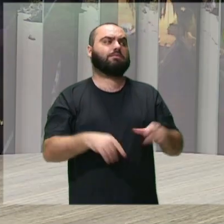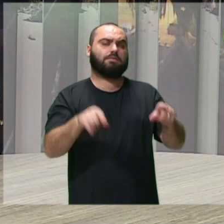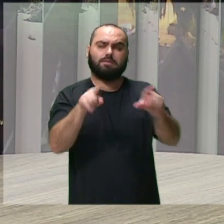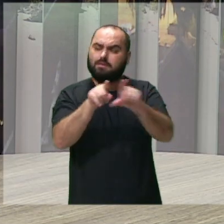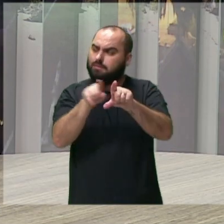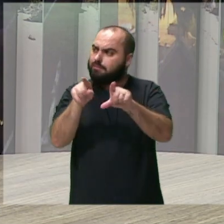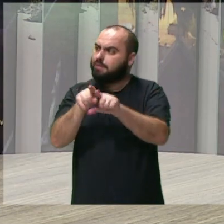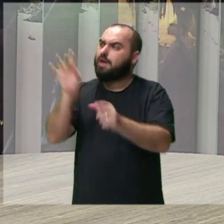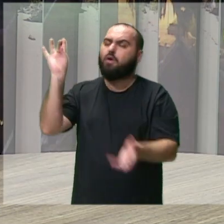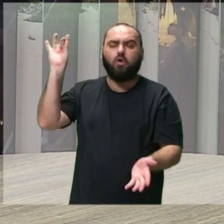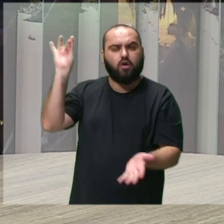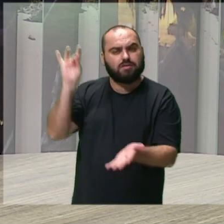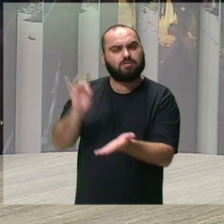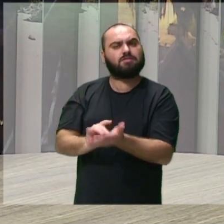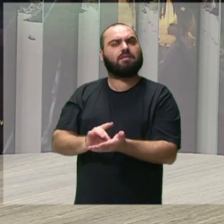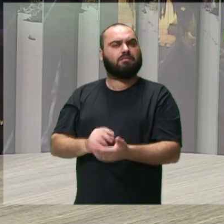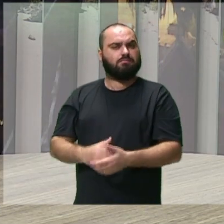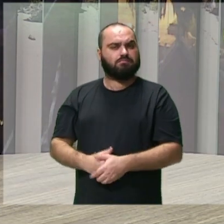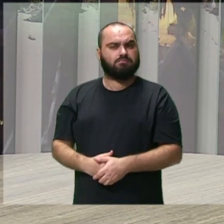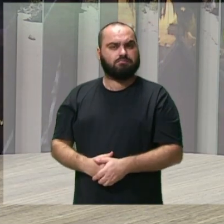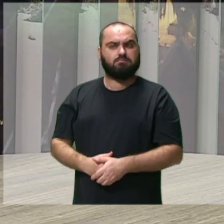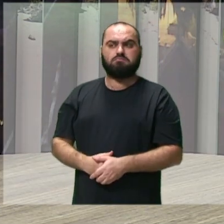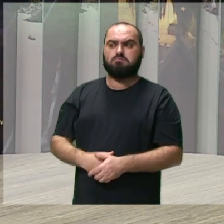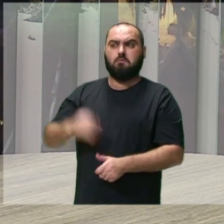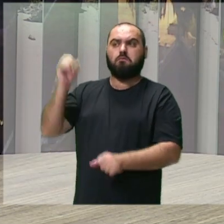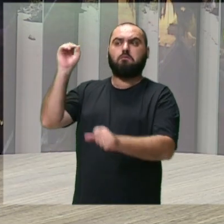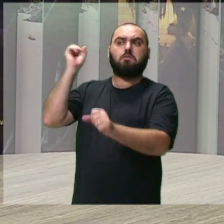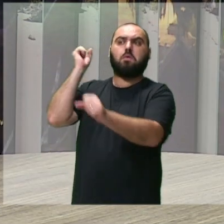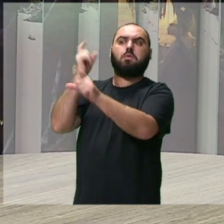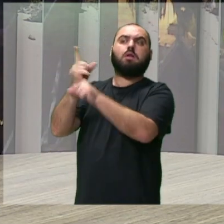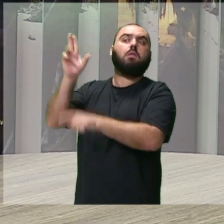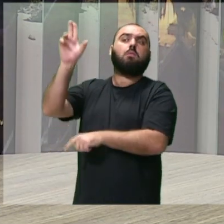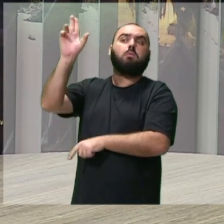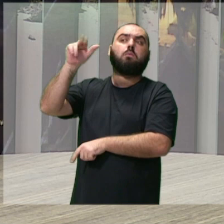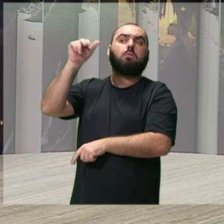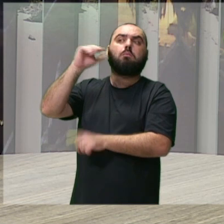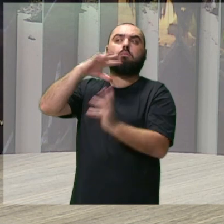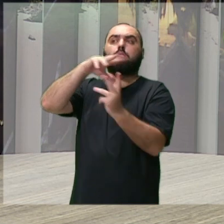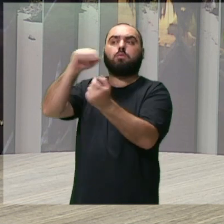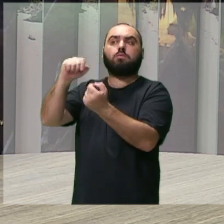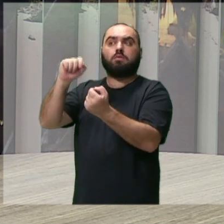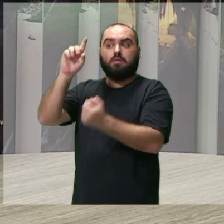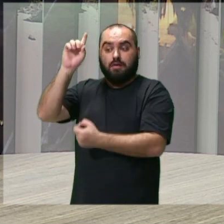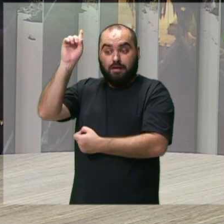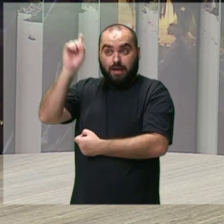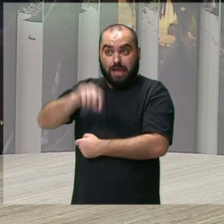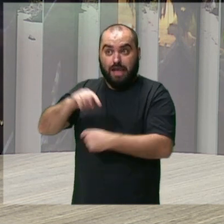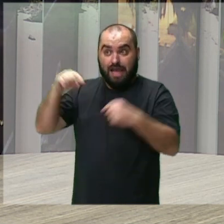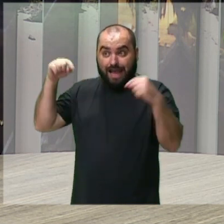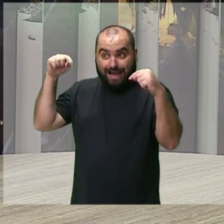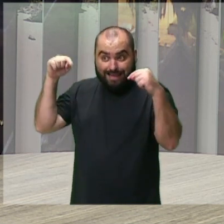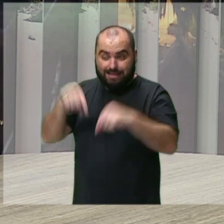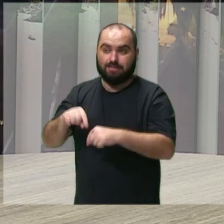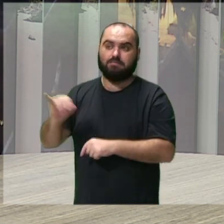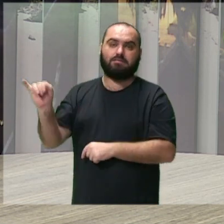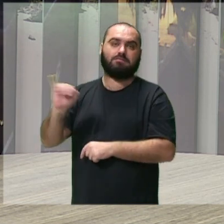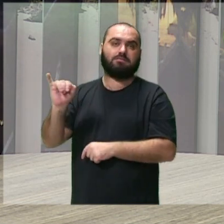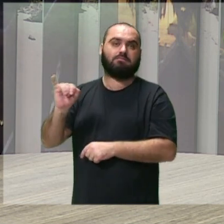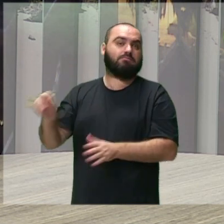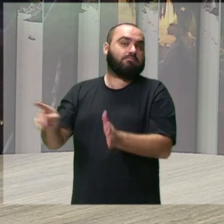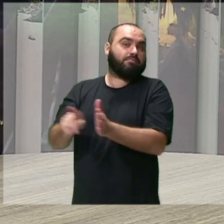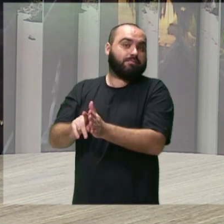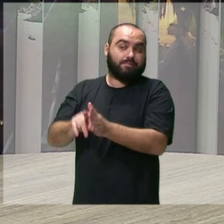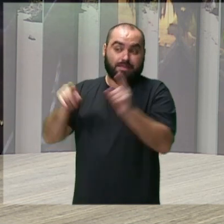Porque são trabalhos que eles não vão encontrar em lugar nenhum do mundo, é peculiar, é daqui, né? Então, uma coisa que foi feita aqui, só vão encontrar aqui.